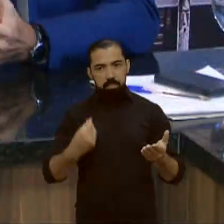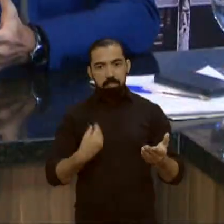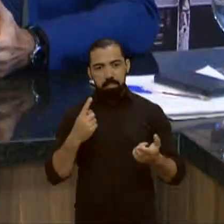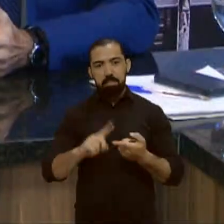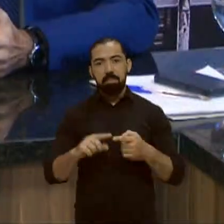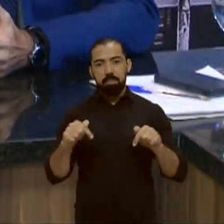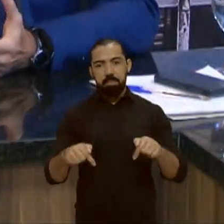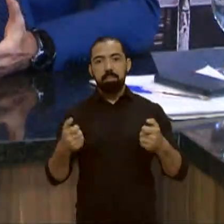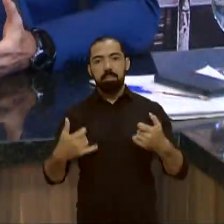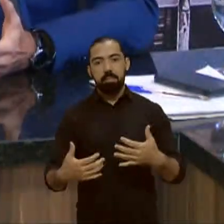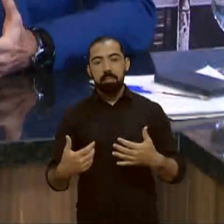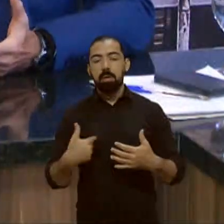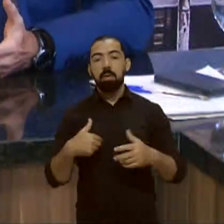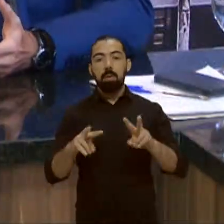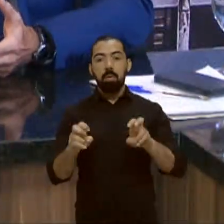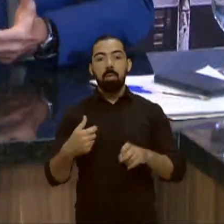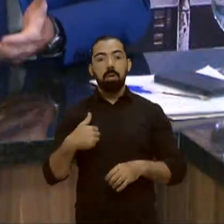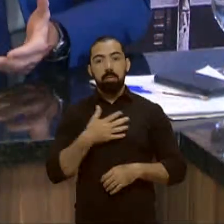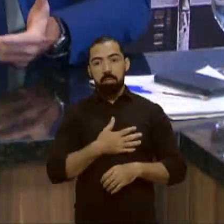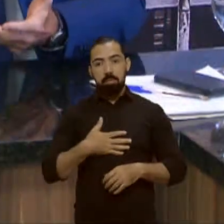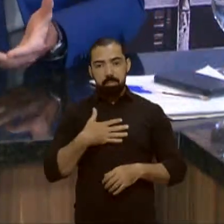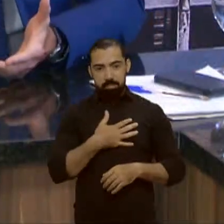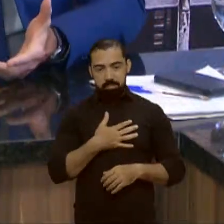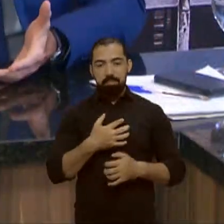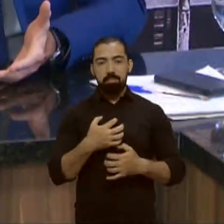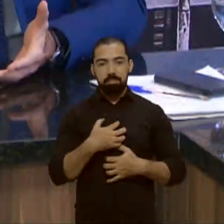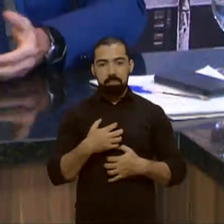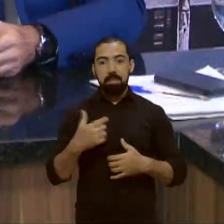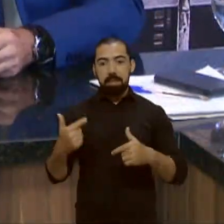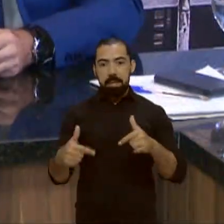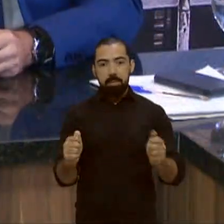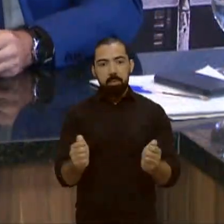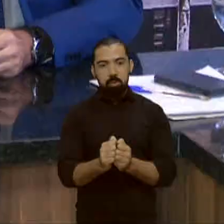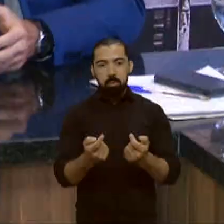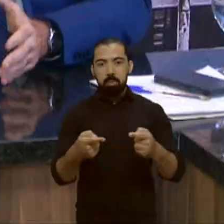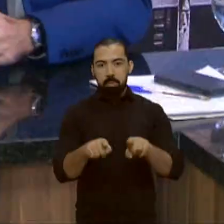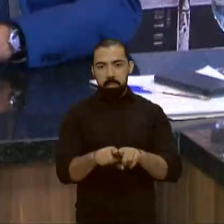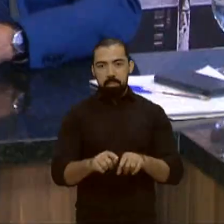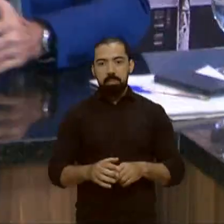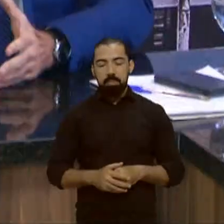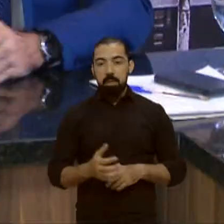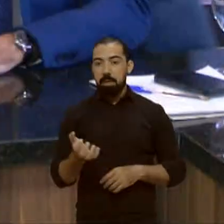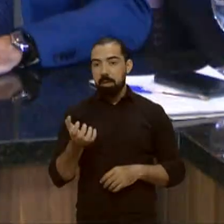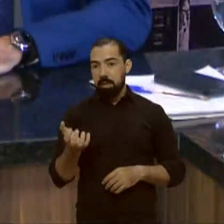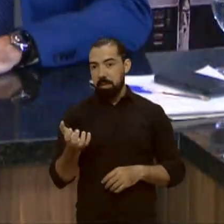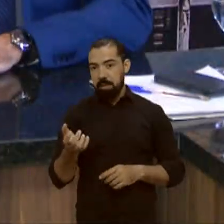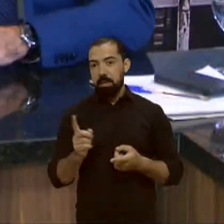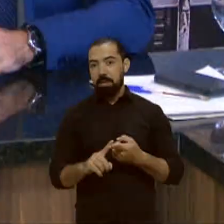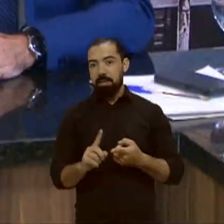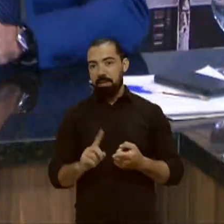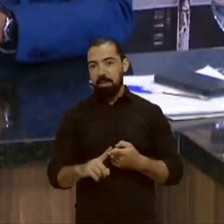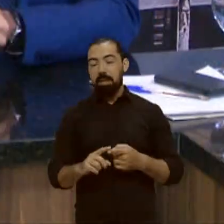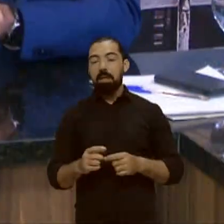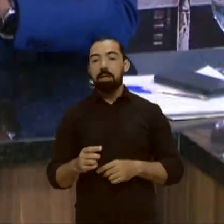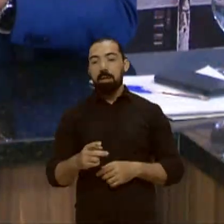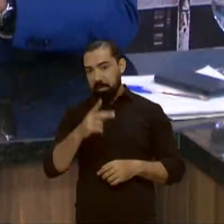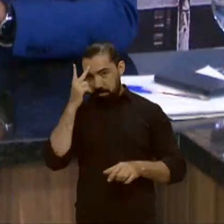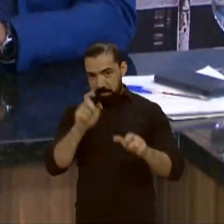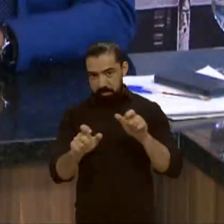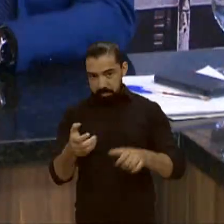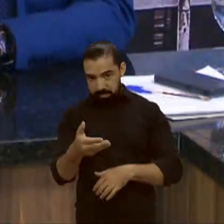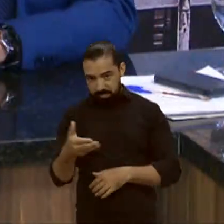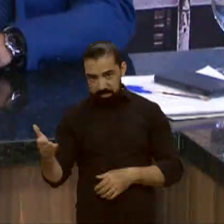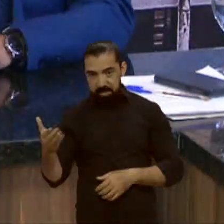sistema, que eu tenho a satisfação e o orgulho de poder trabalhar em parceria. E gostaria de, em nome deles,